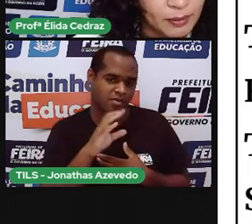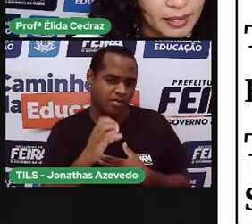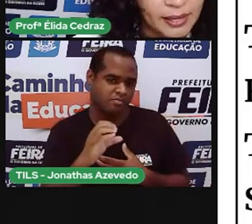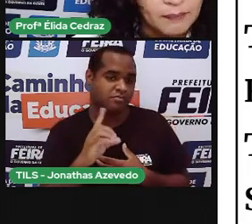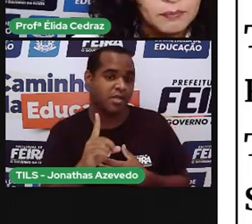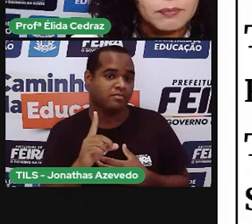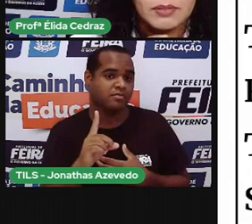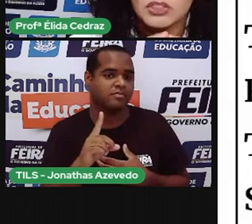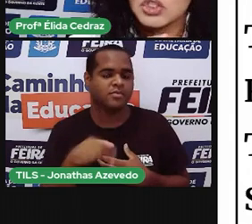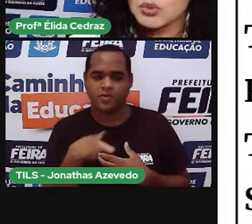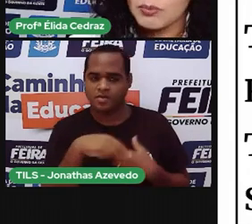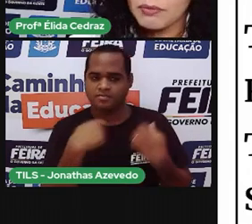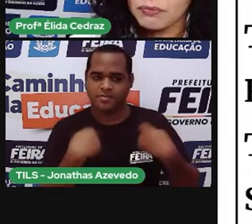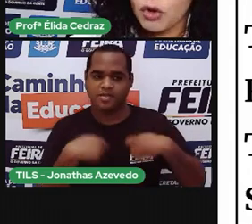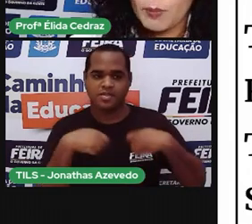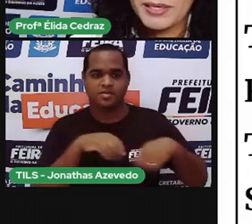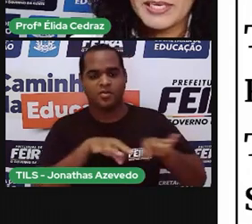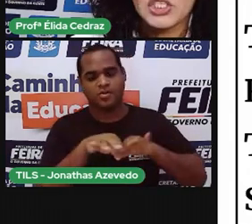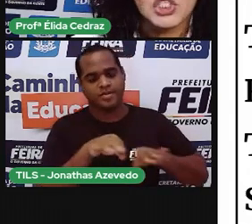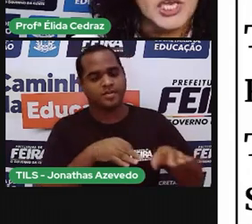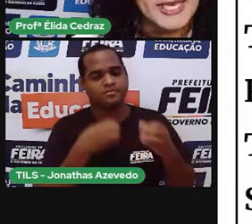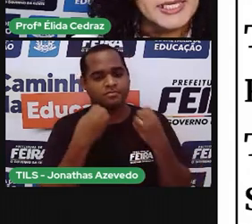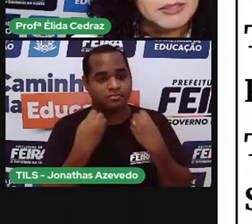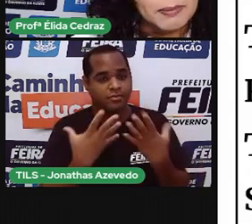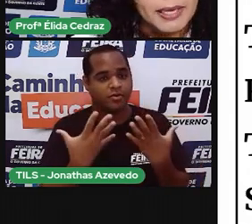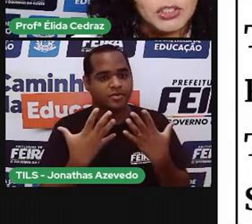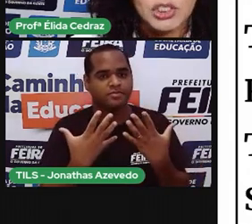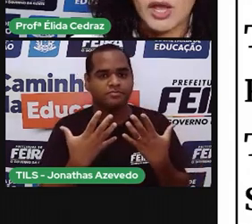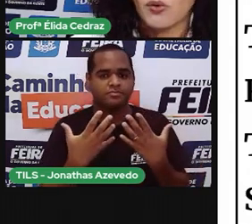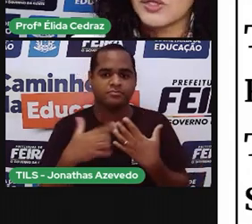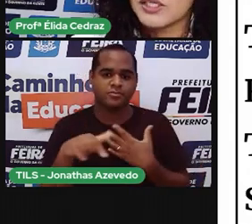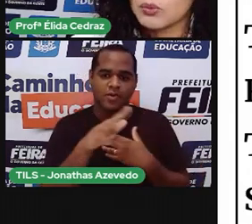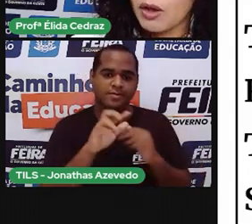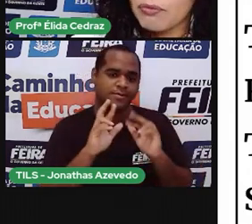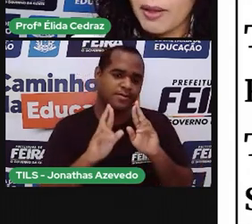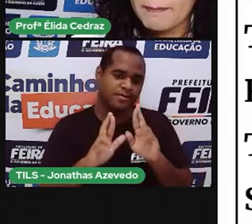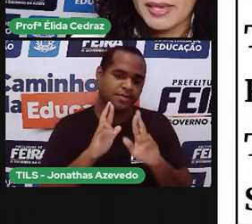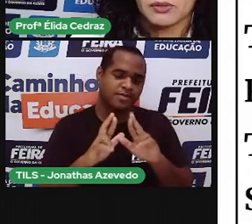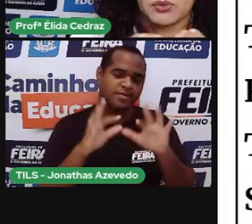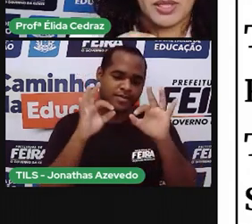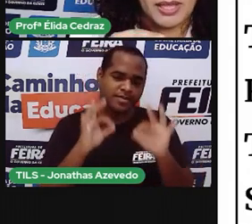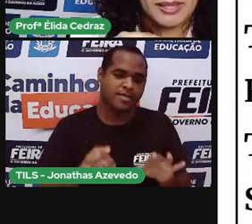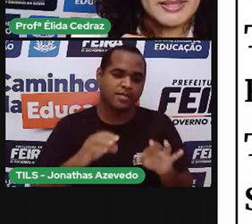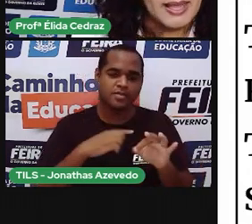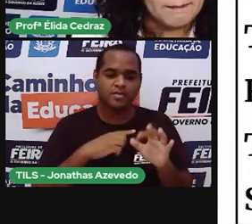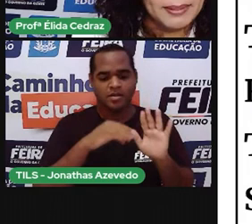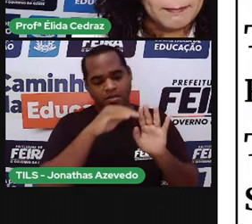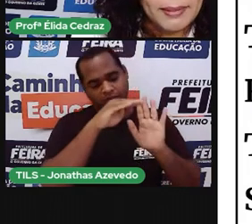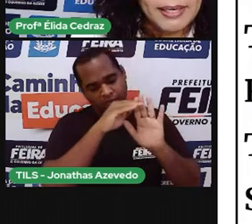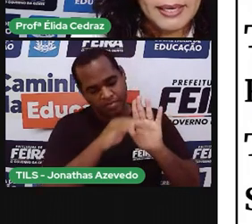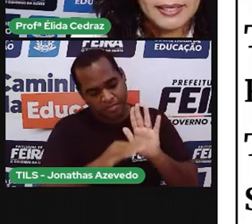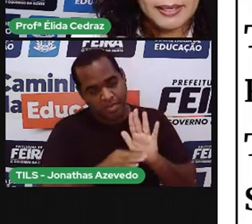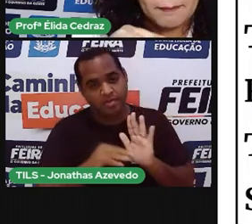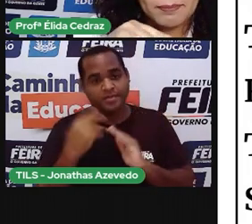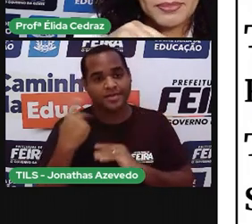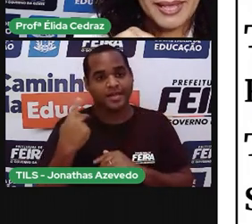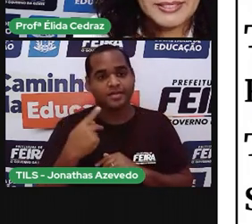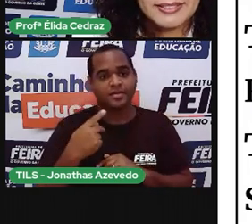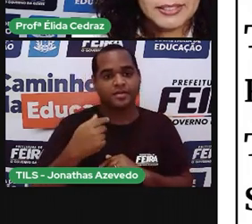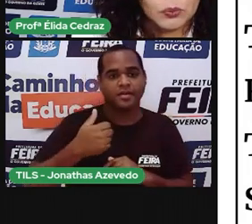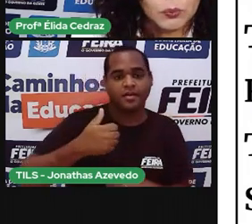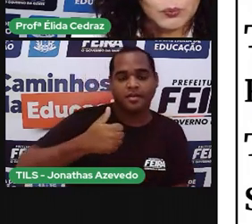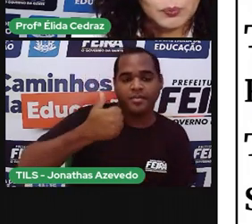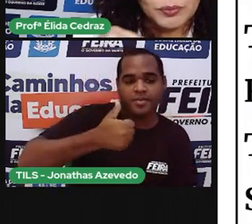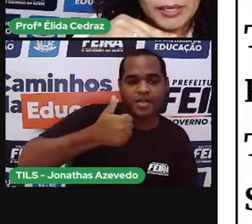precisa arrumar de uma forma que a gente respeite a ordem do alfabeto. Na primeira,